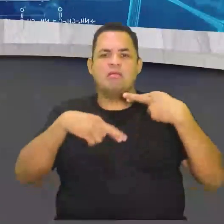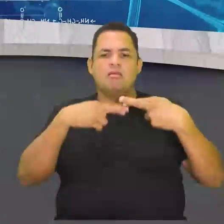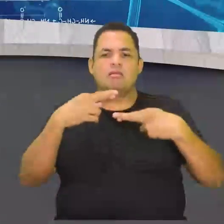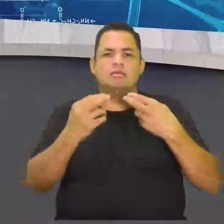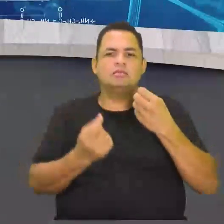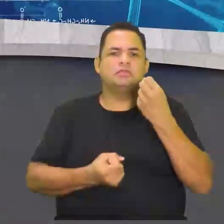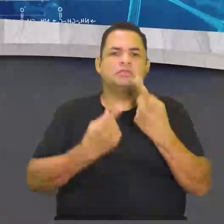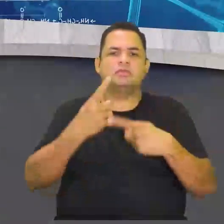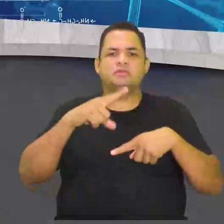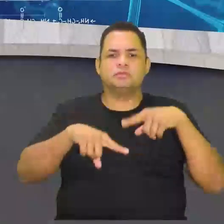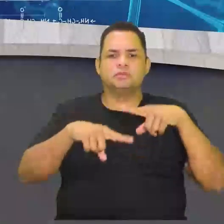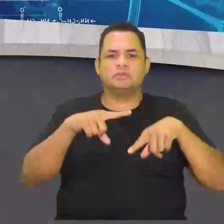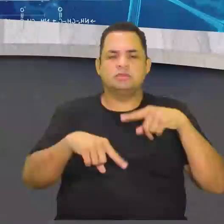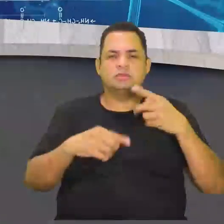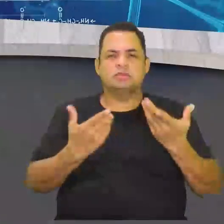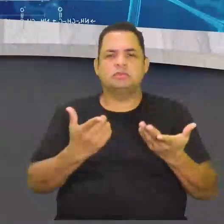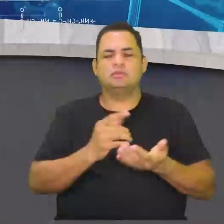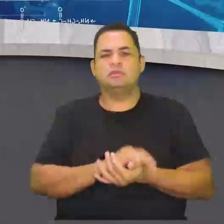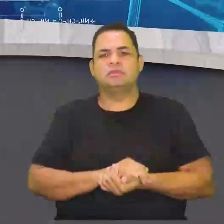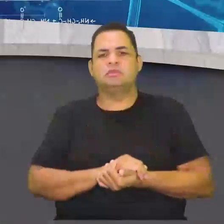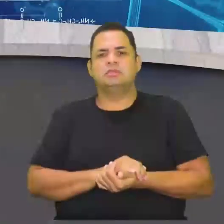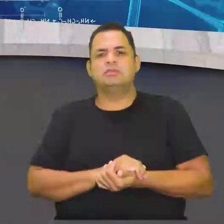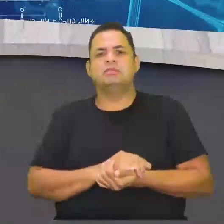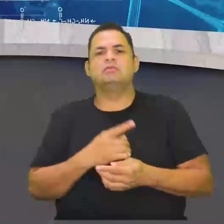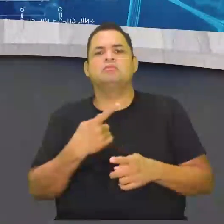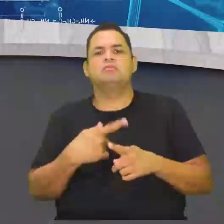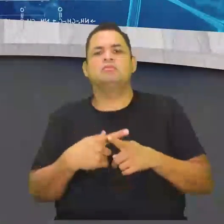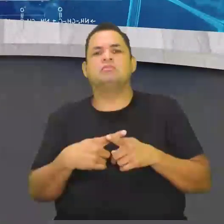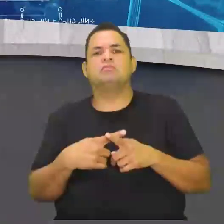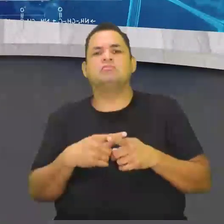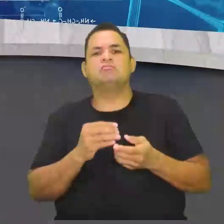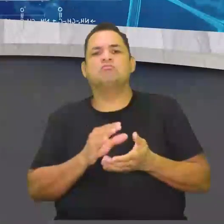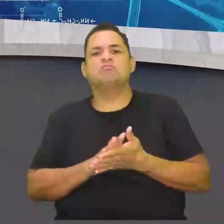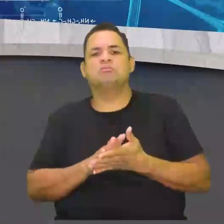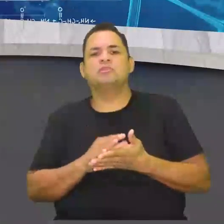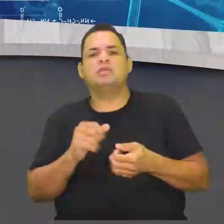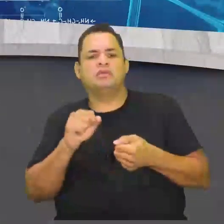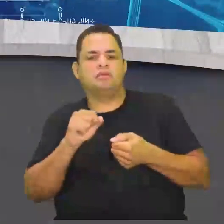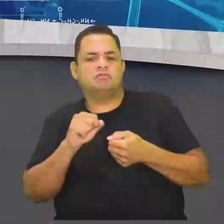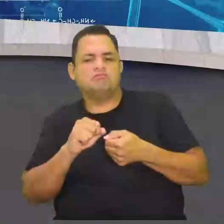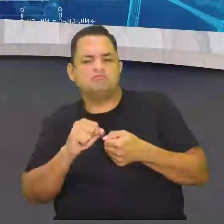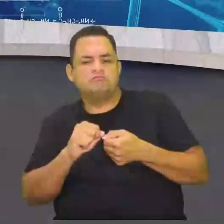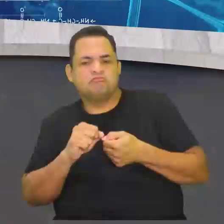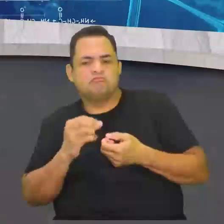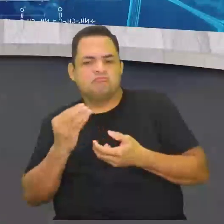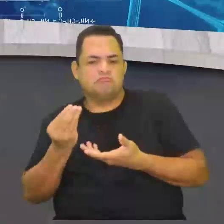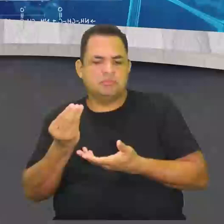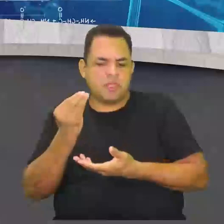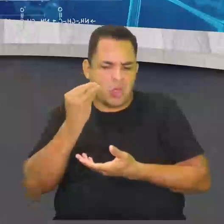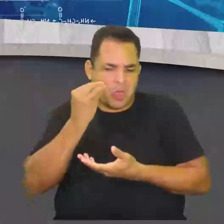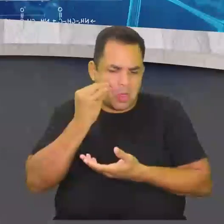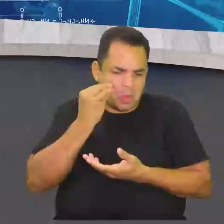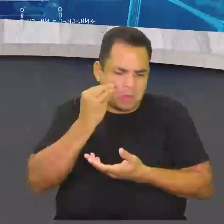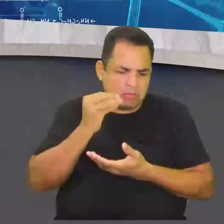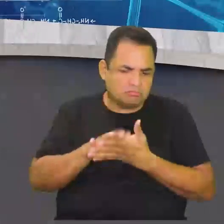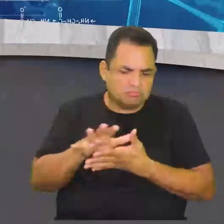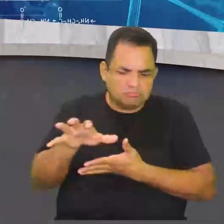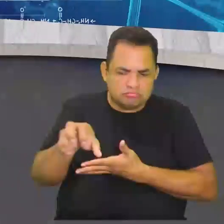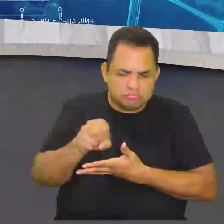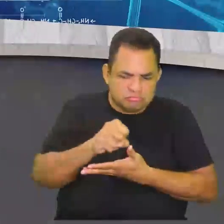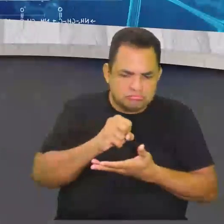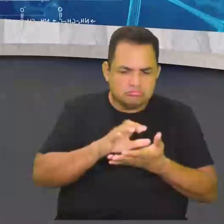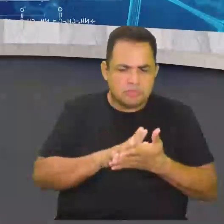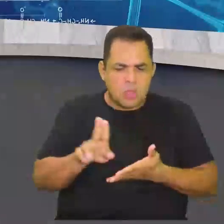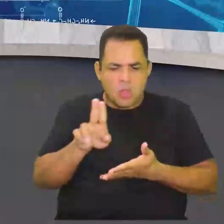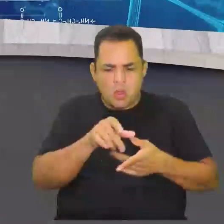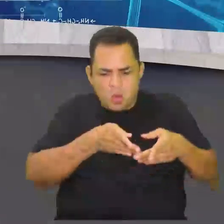alguns materiais? Ou ainda, por que não experimentar ter uma hortinha lá na sua casa, pegar alguns restos de alimentos e